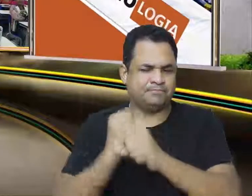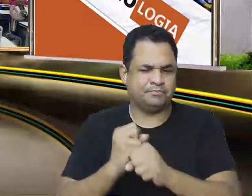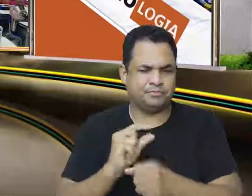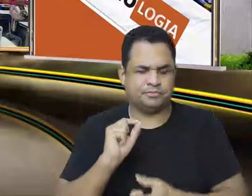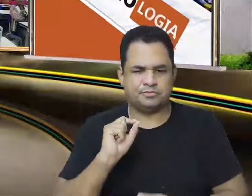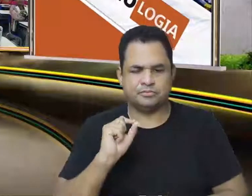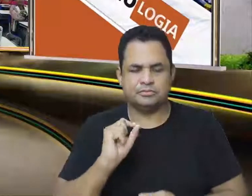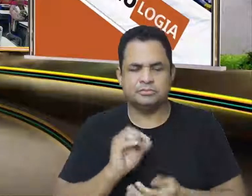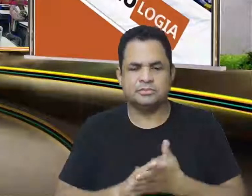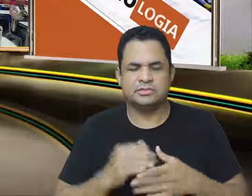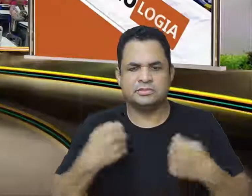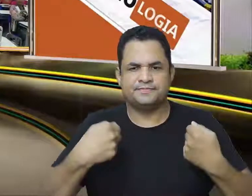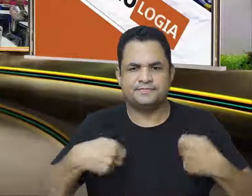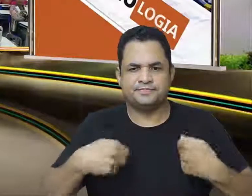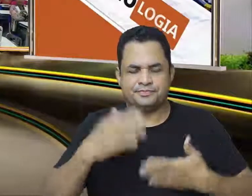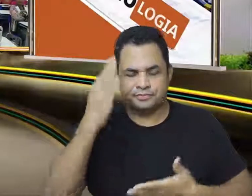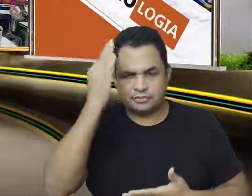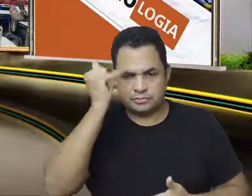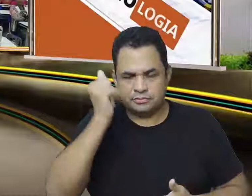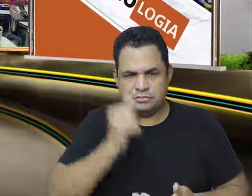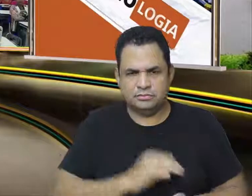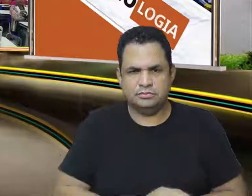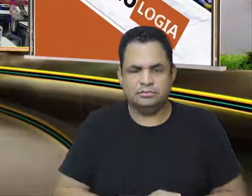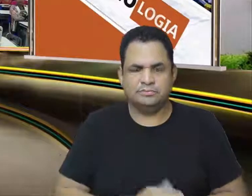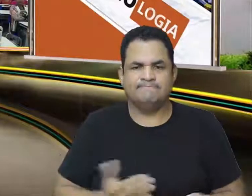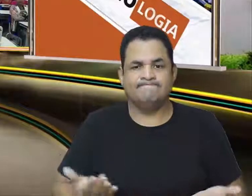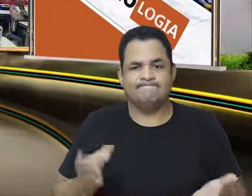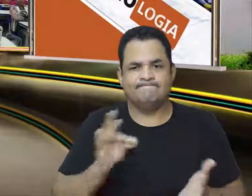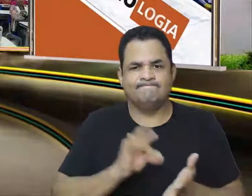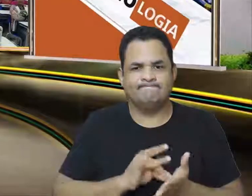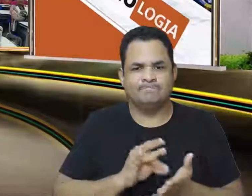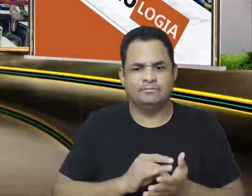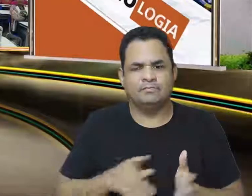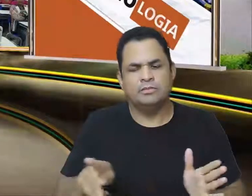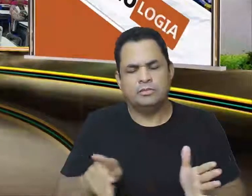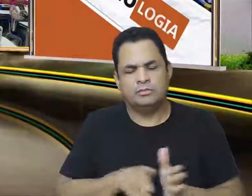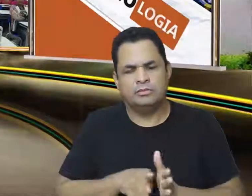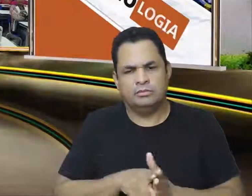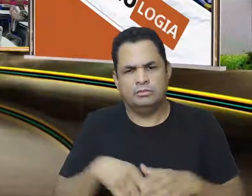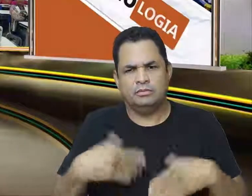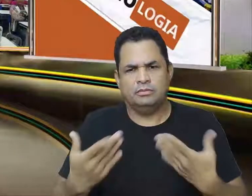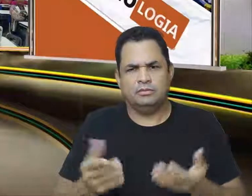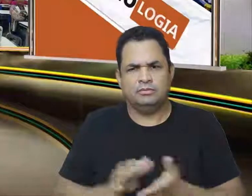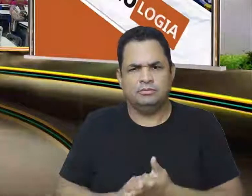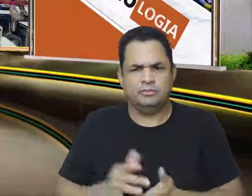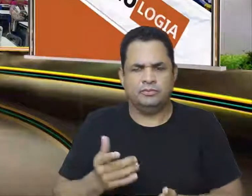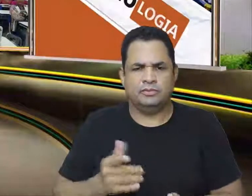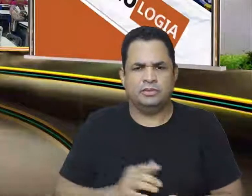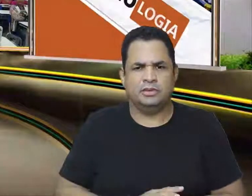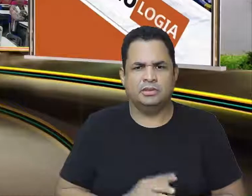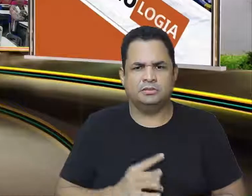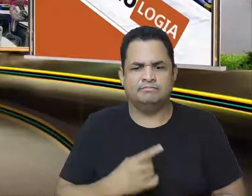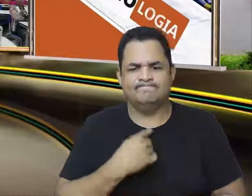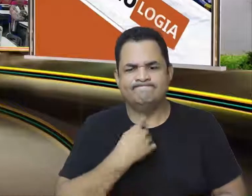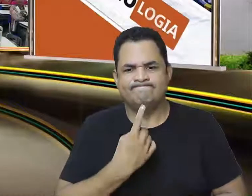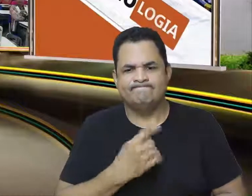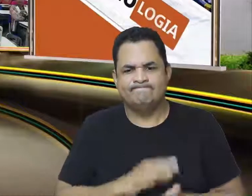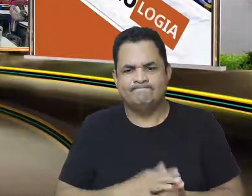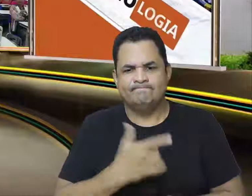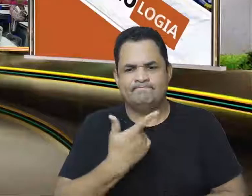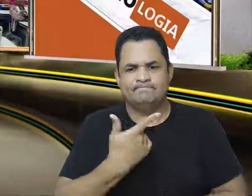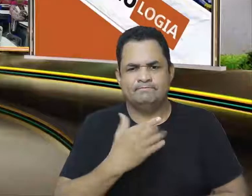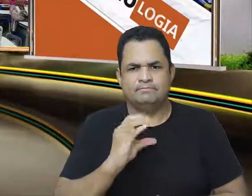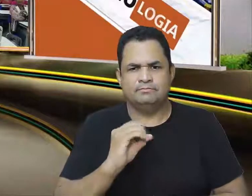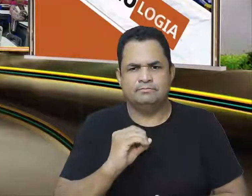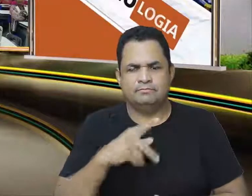que vocês precisam saber. Claro que tem particularidades, tem outras coisas. Não dá em 20 minutos para